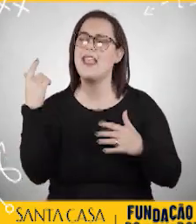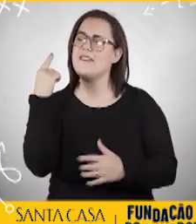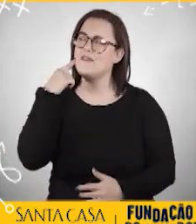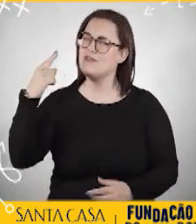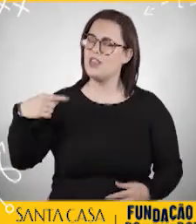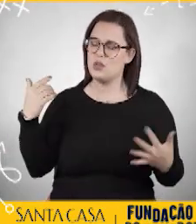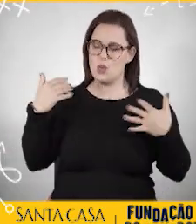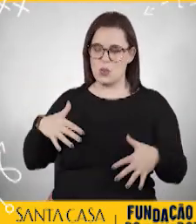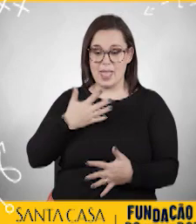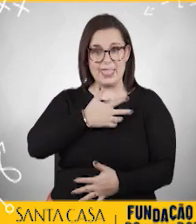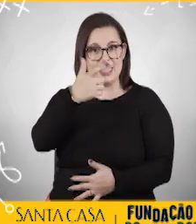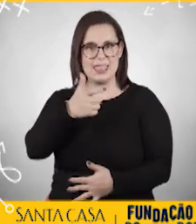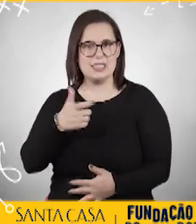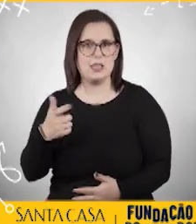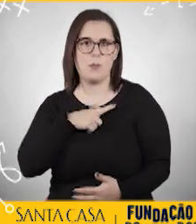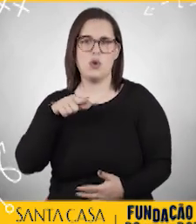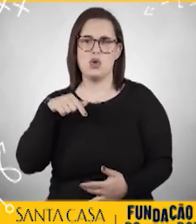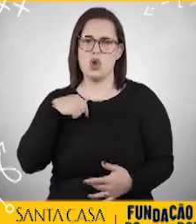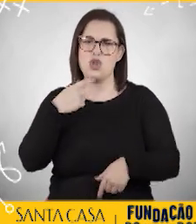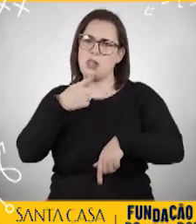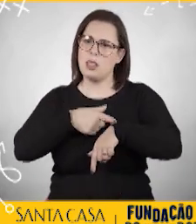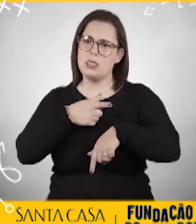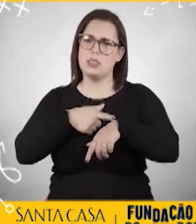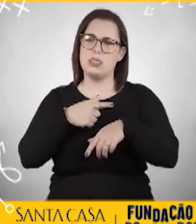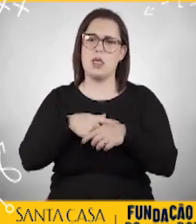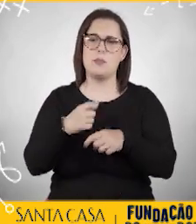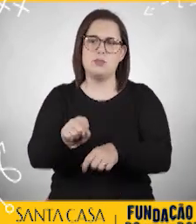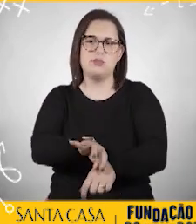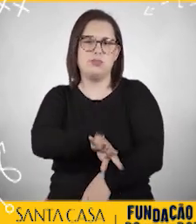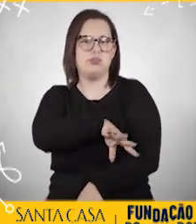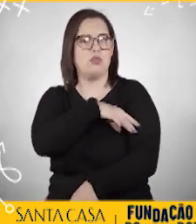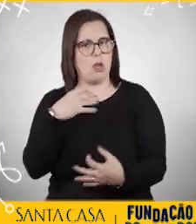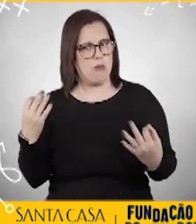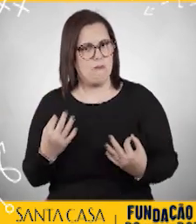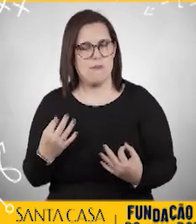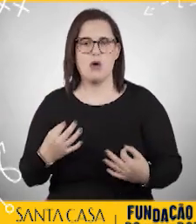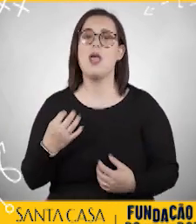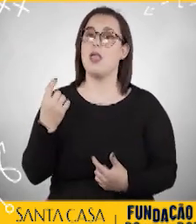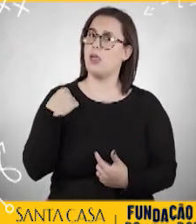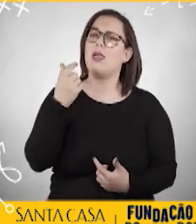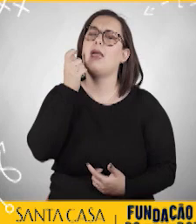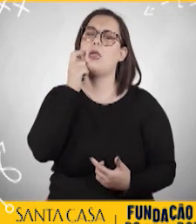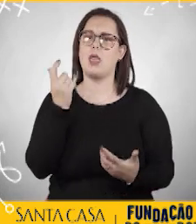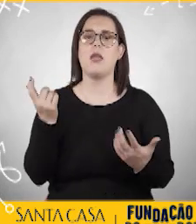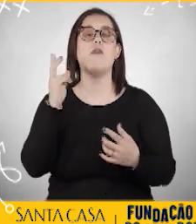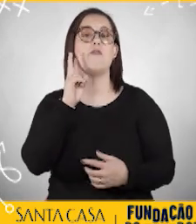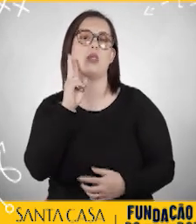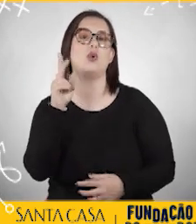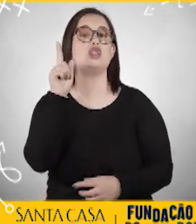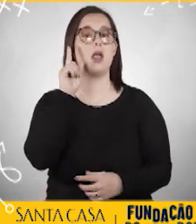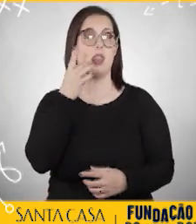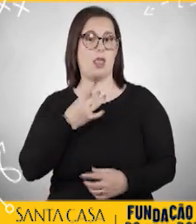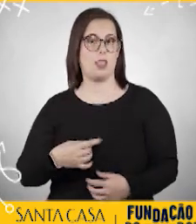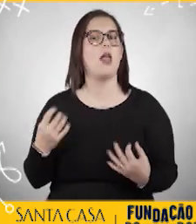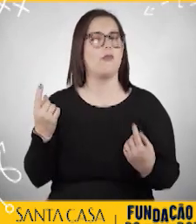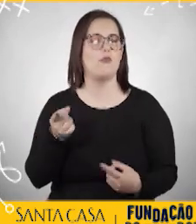que viagem, Bruna! Este mês de dezembro viveram-se momentos muito tocantes e não haja dúvida que estiveram bem patentes os valores do